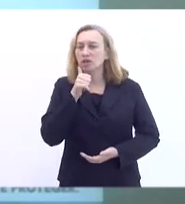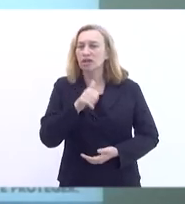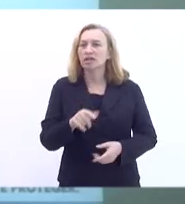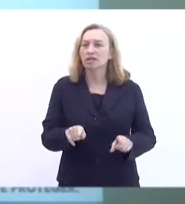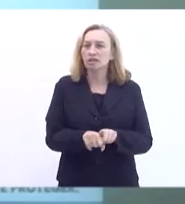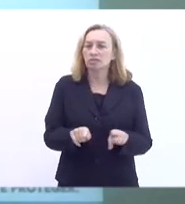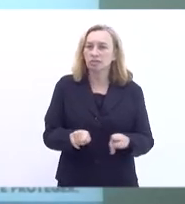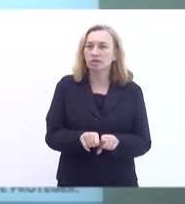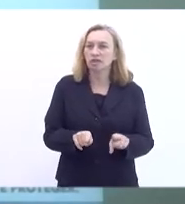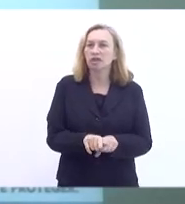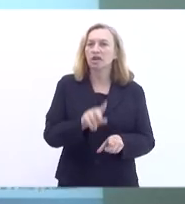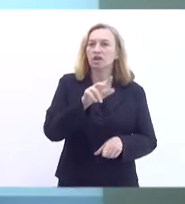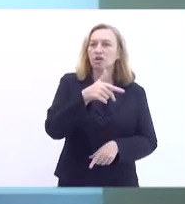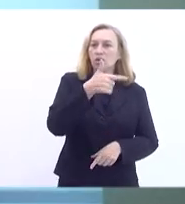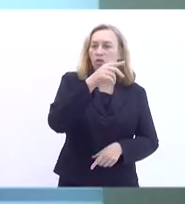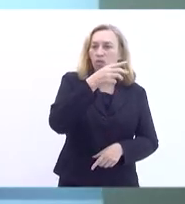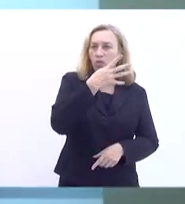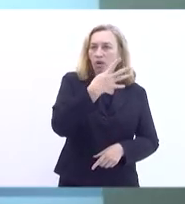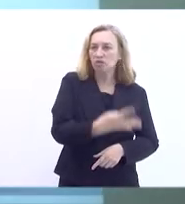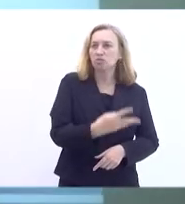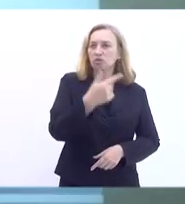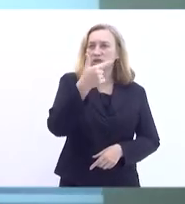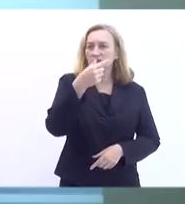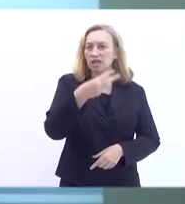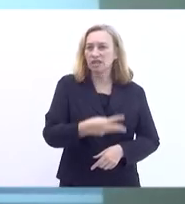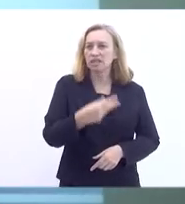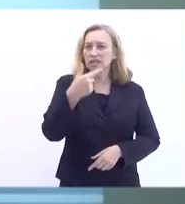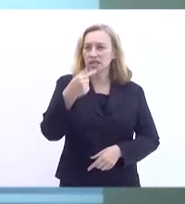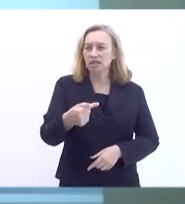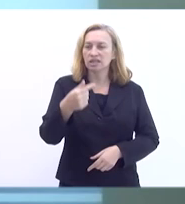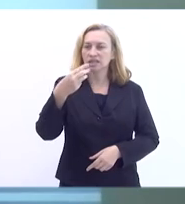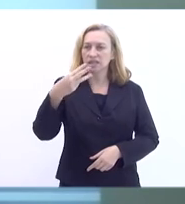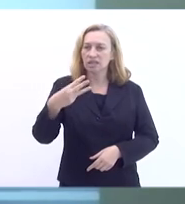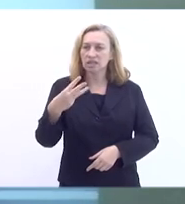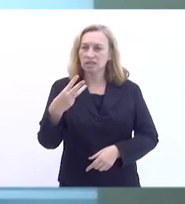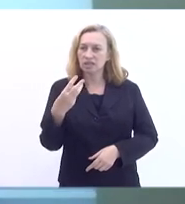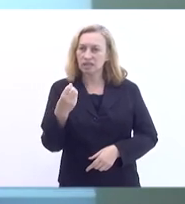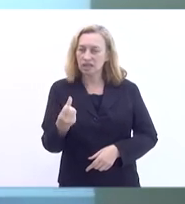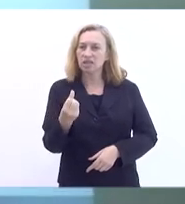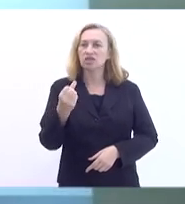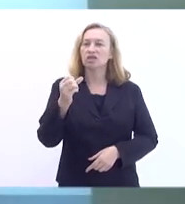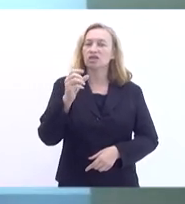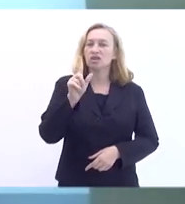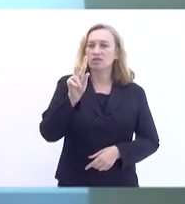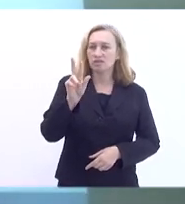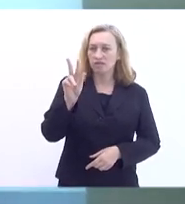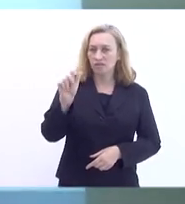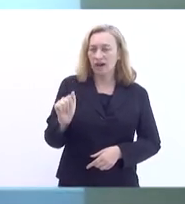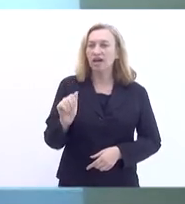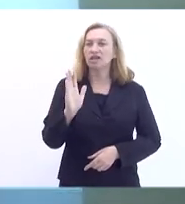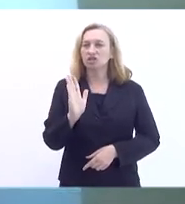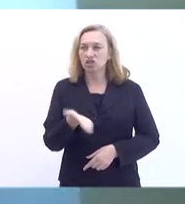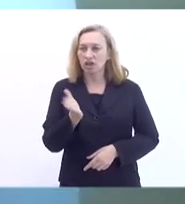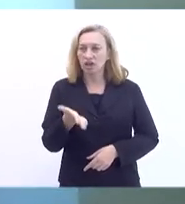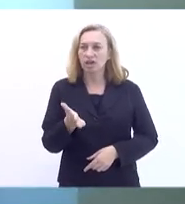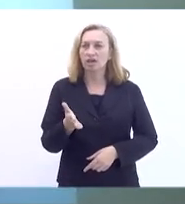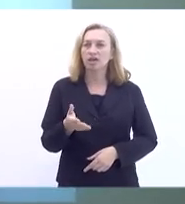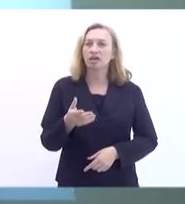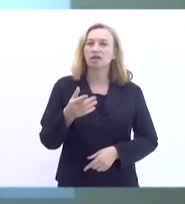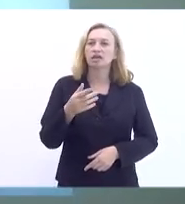foram preenchidas 4376 vagas foram preenchidas e o corpo feminino tinham